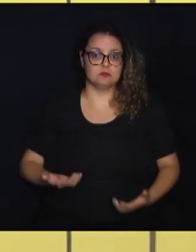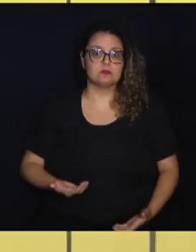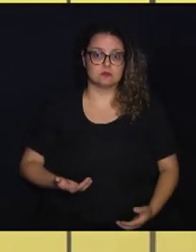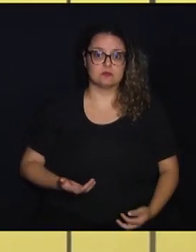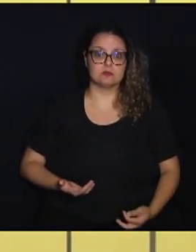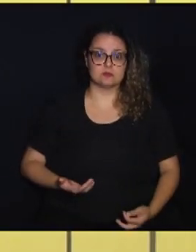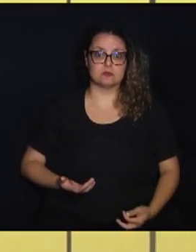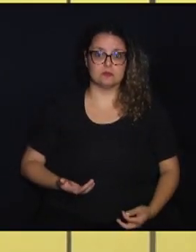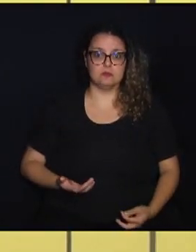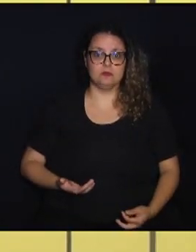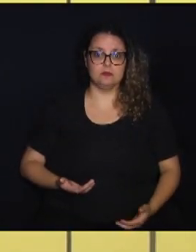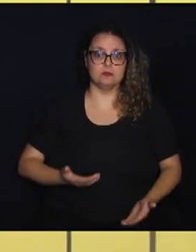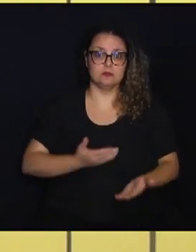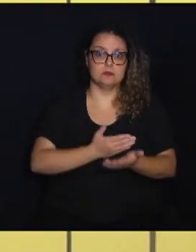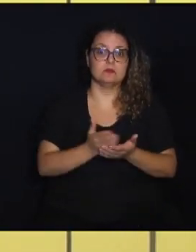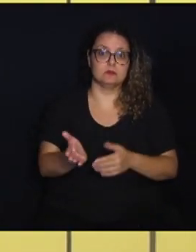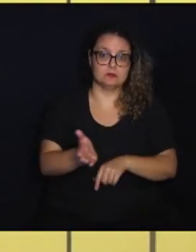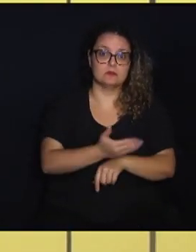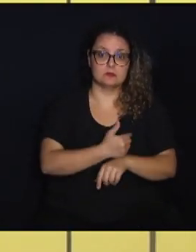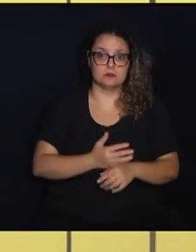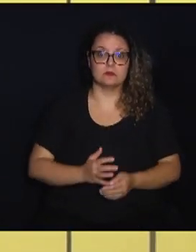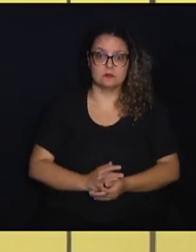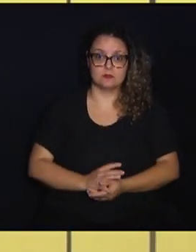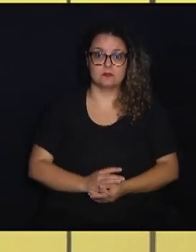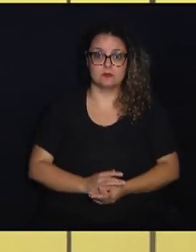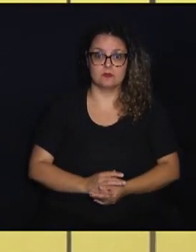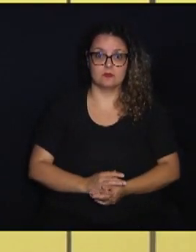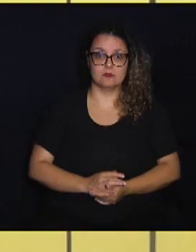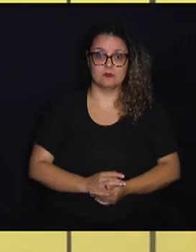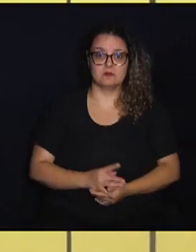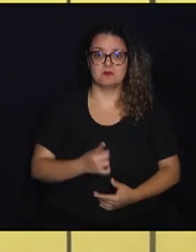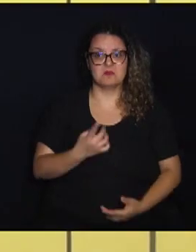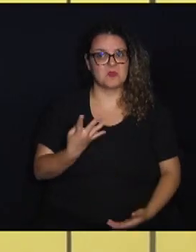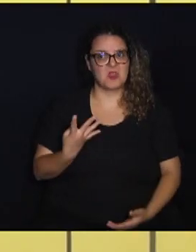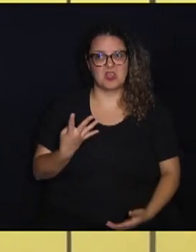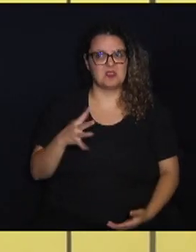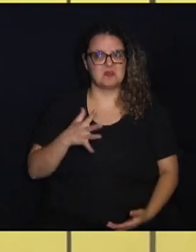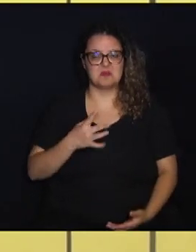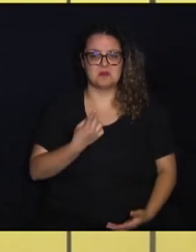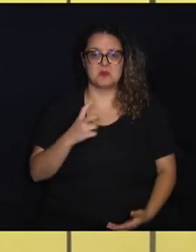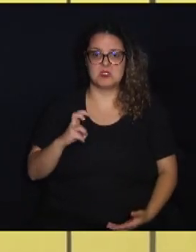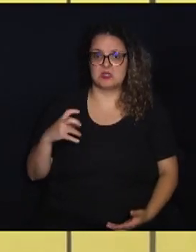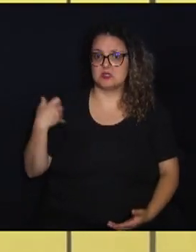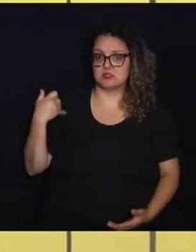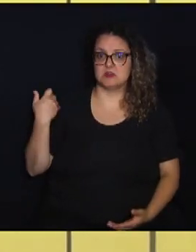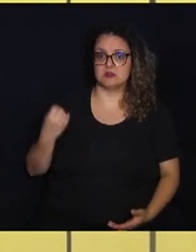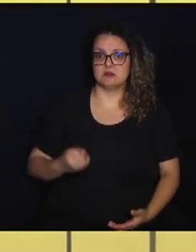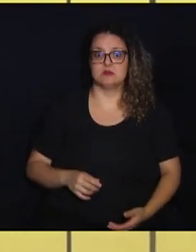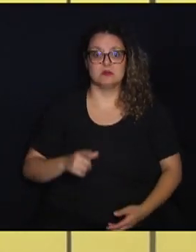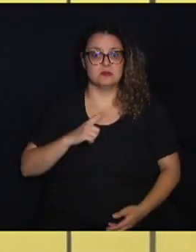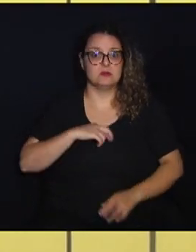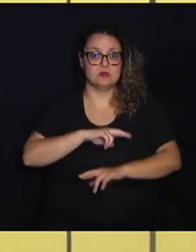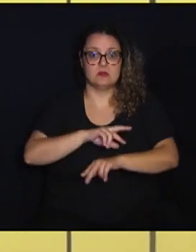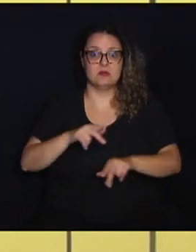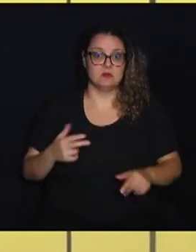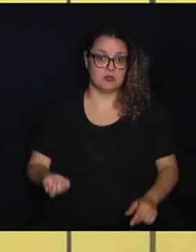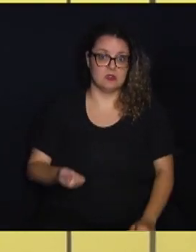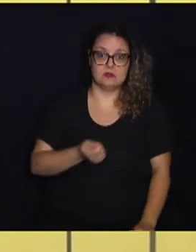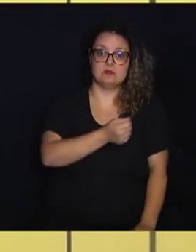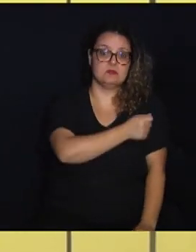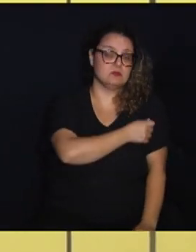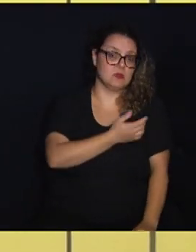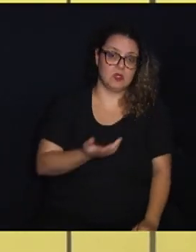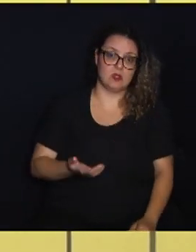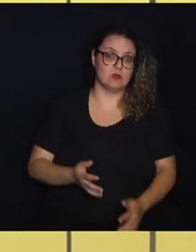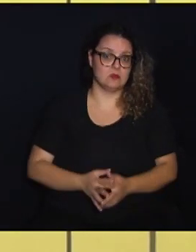ter começado antes. Sim. Mesmo com 14, 15 anos. Hoje a gente já tem muitos alunos